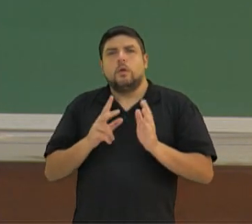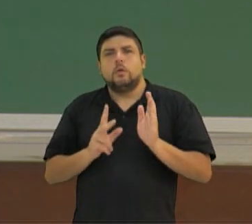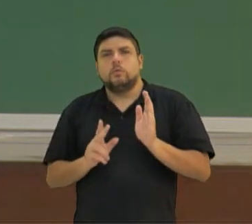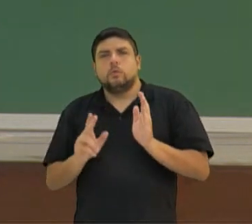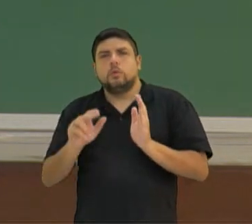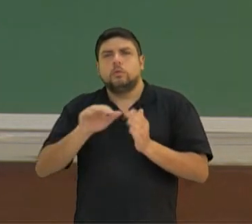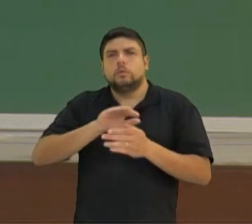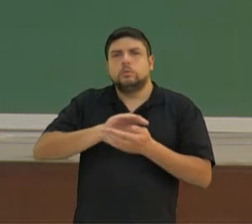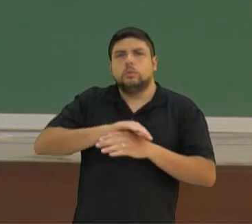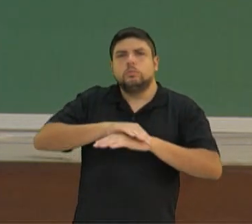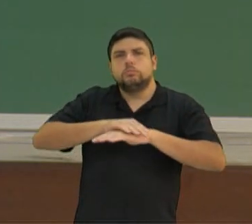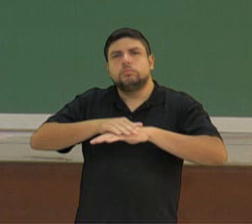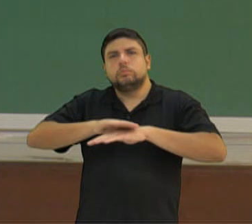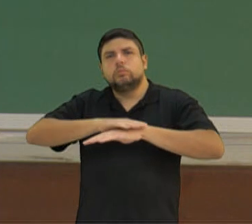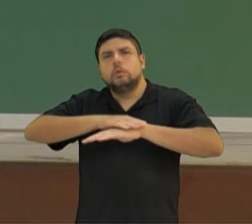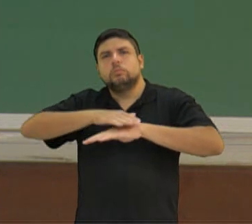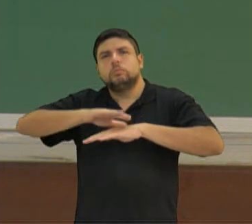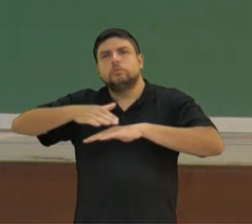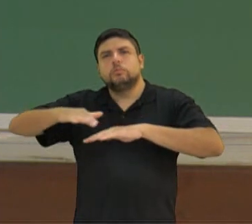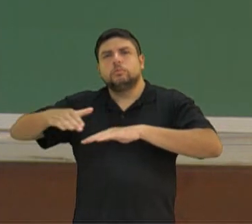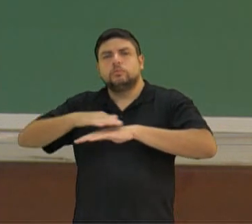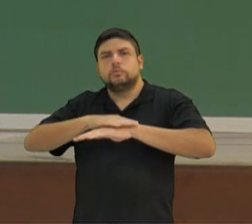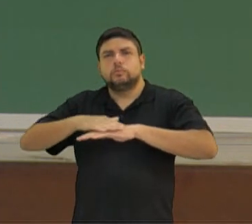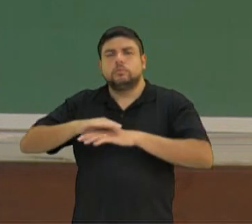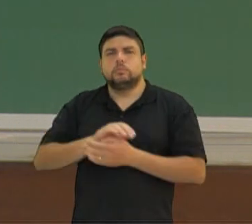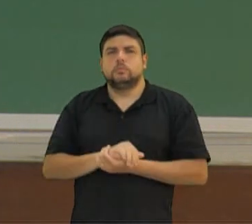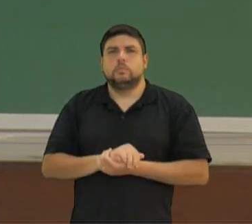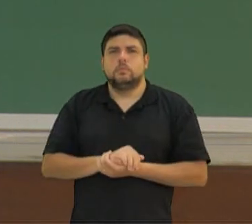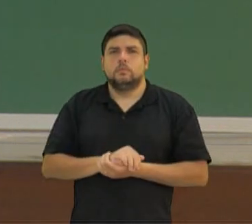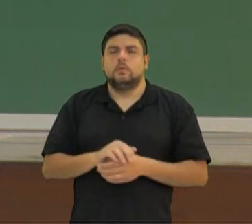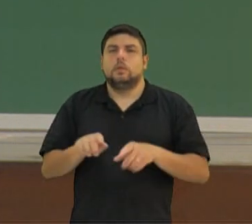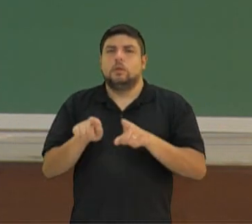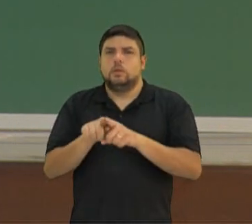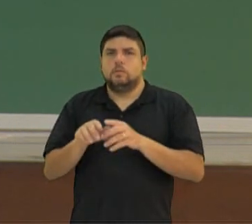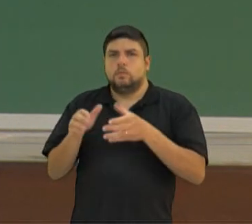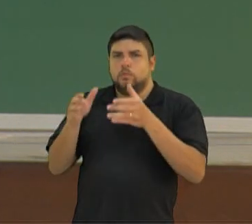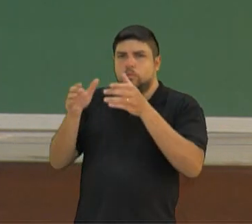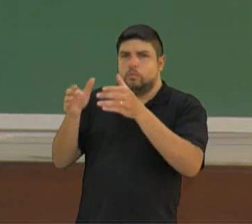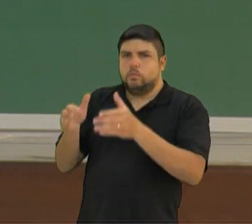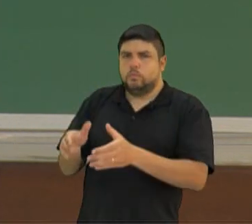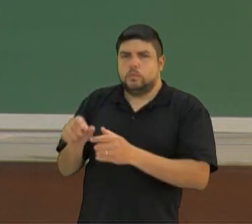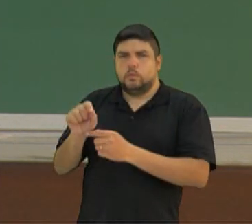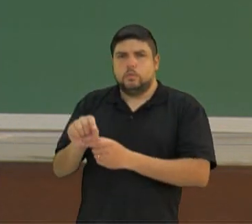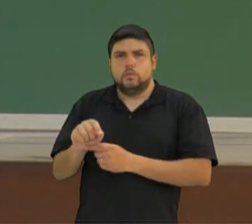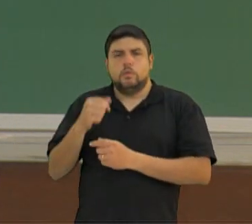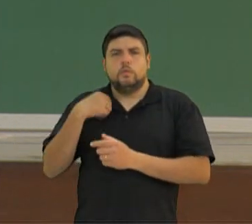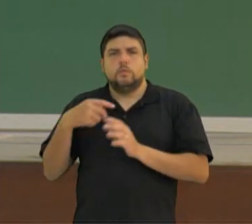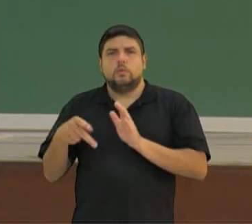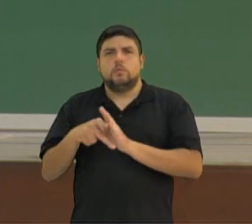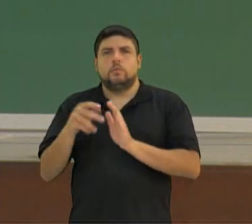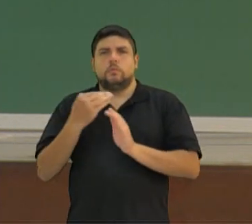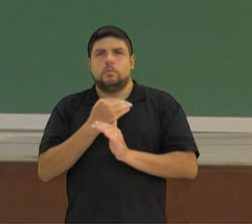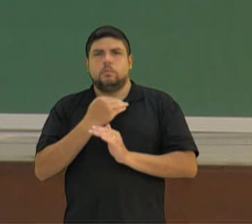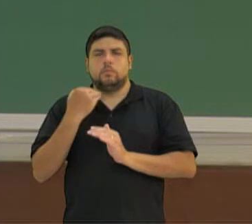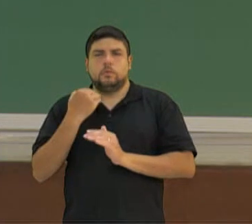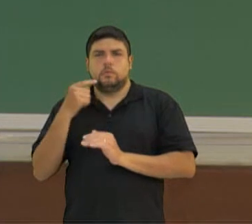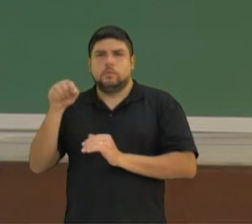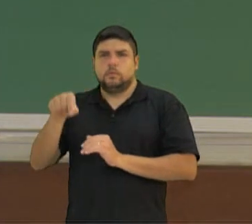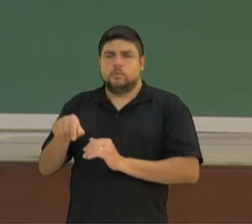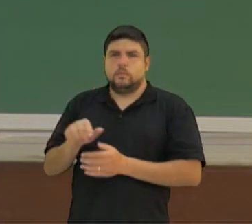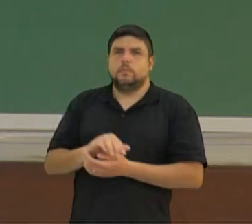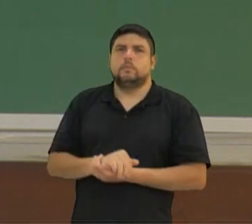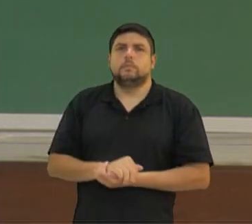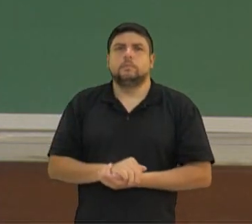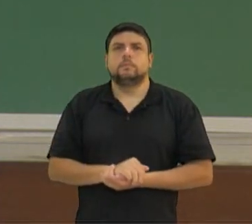relevo. E os vasos funerários conhecidos como igaçaba, urnas